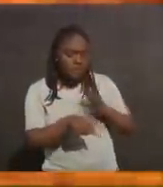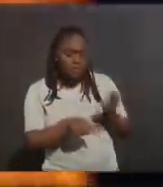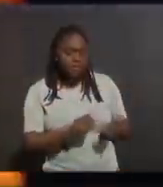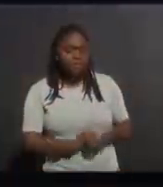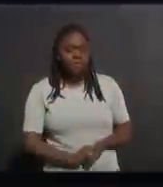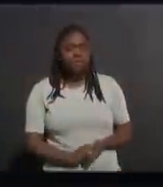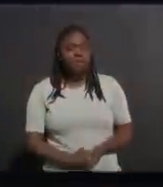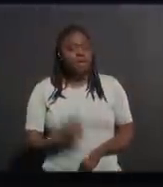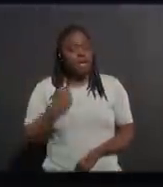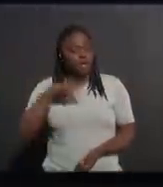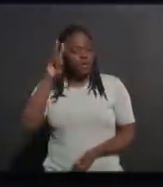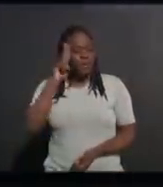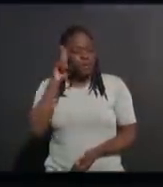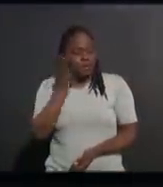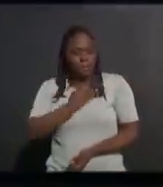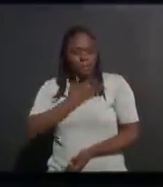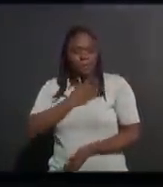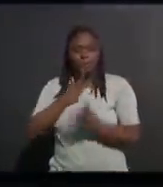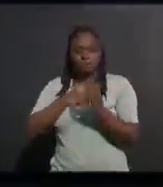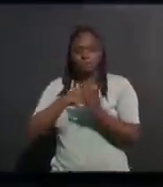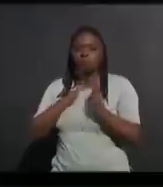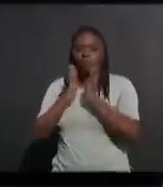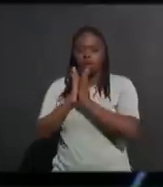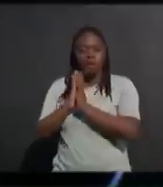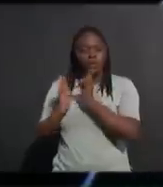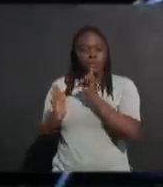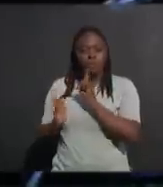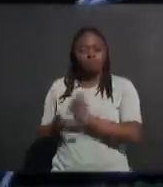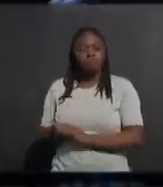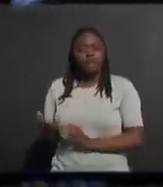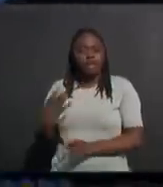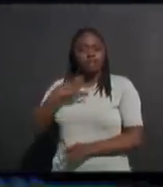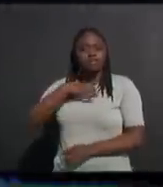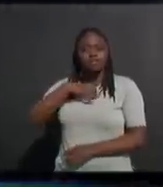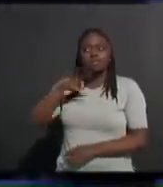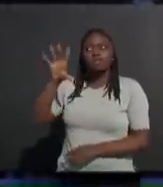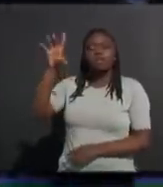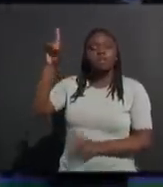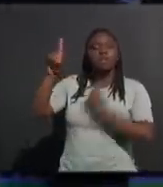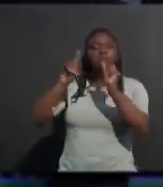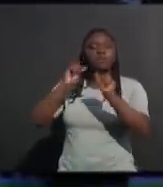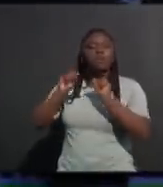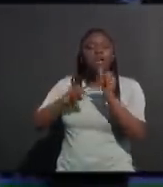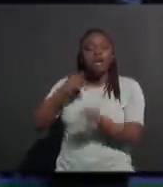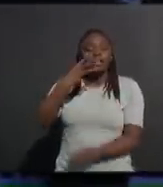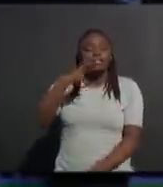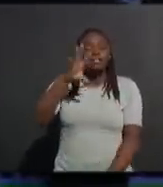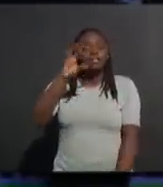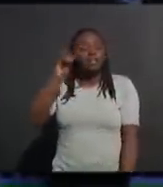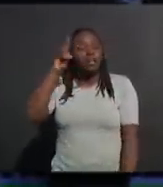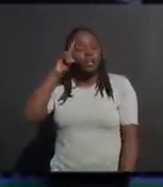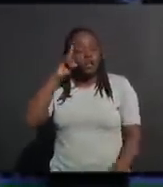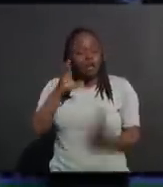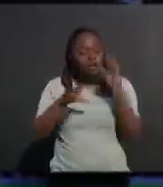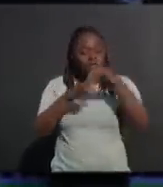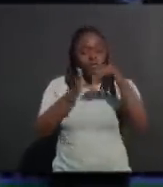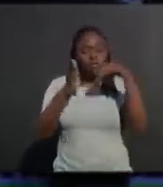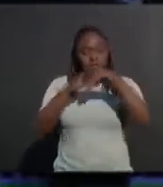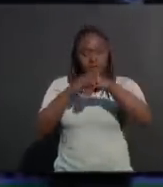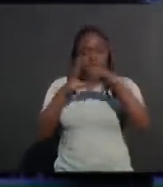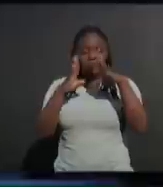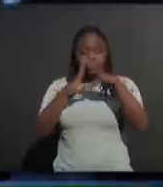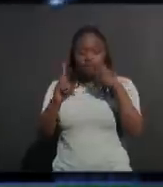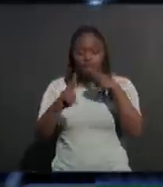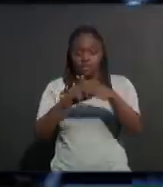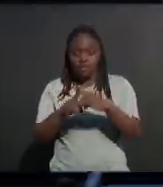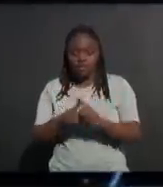meu, que ele foi fazer aniversário e ele sentiu Deus pedindo a ele 30 dias dentro da igreja. Ele trouxe o colchão para a igreja e ele ficou 30